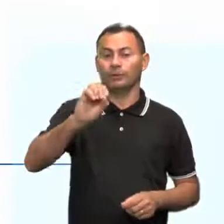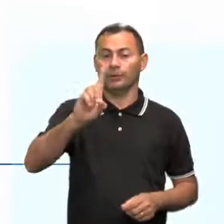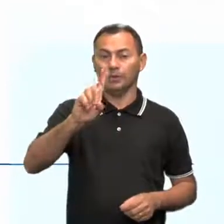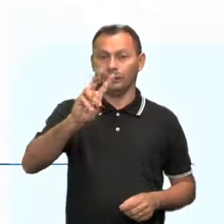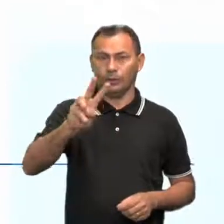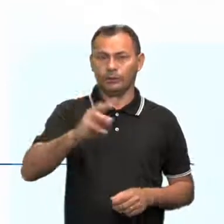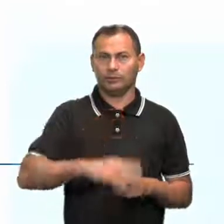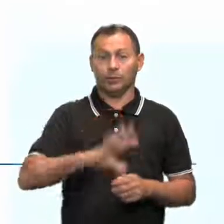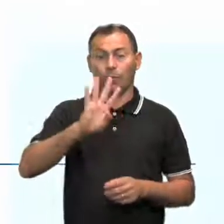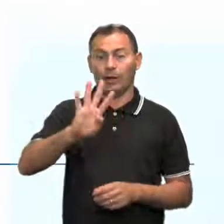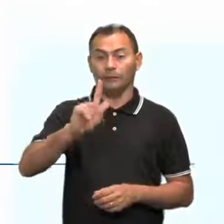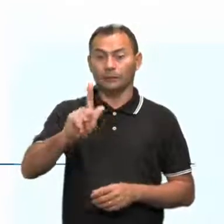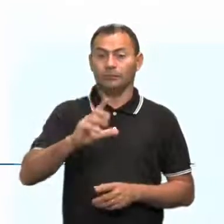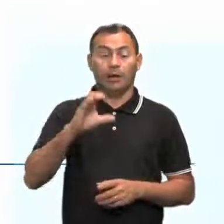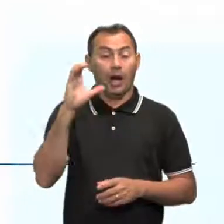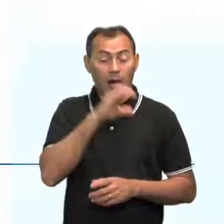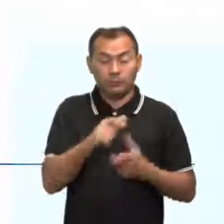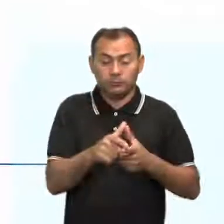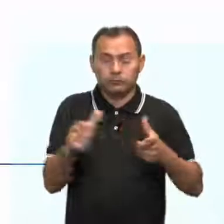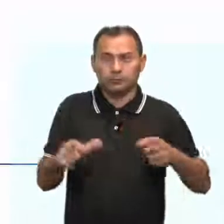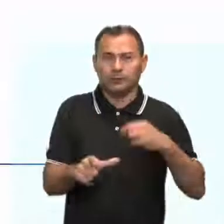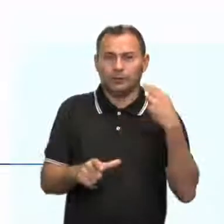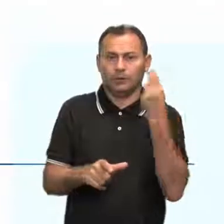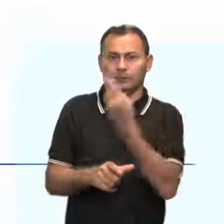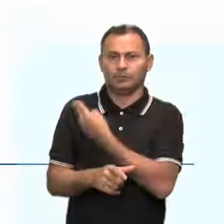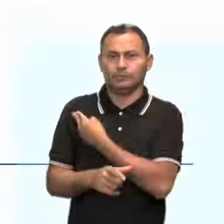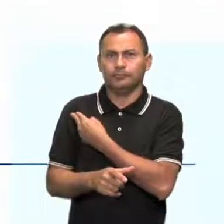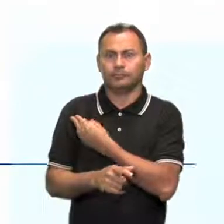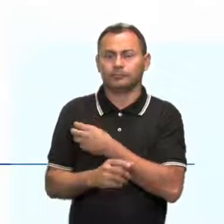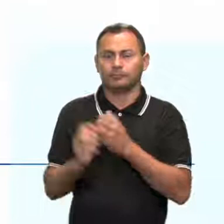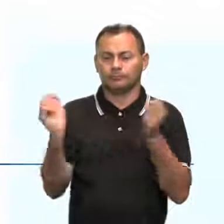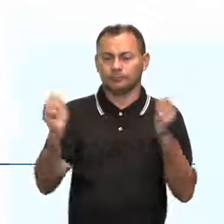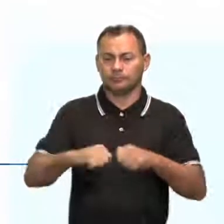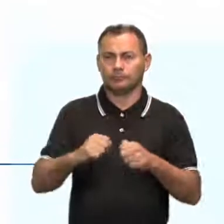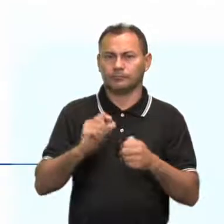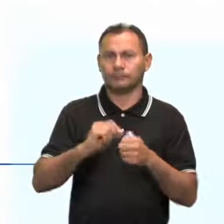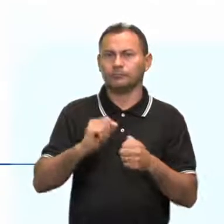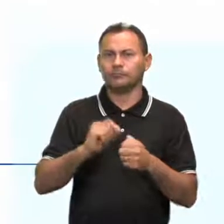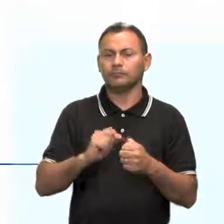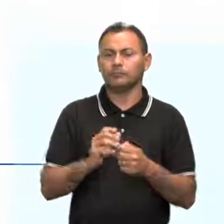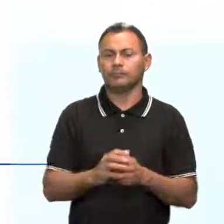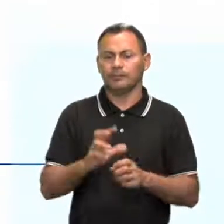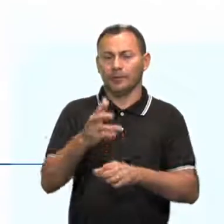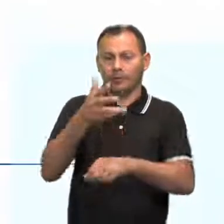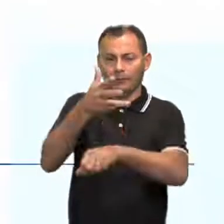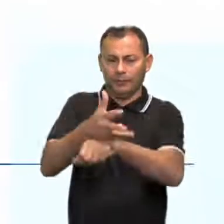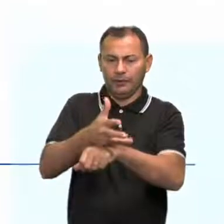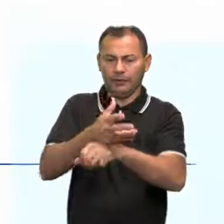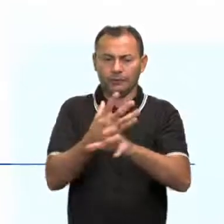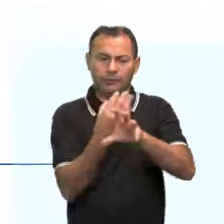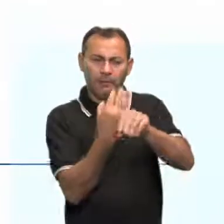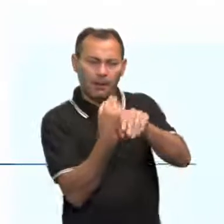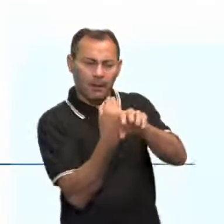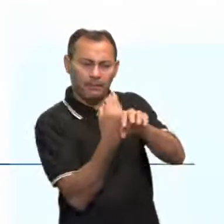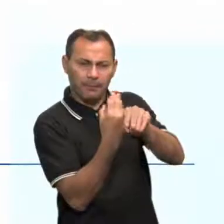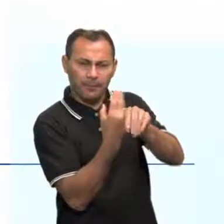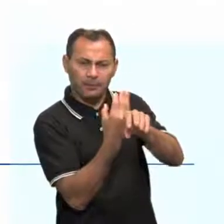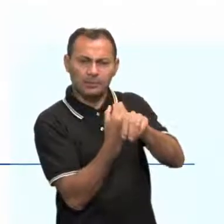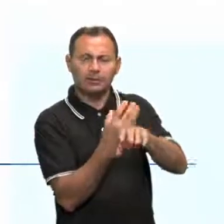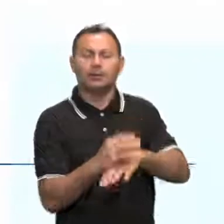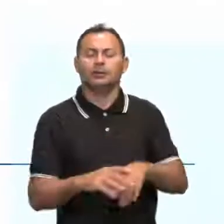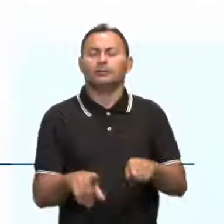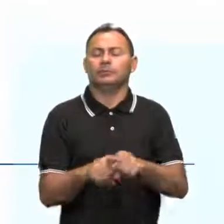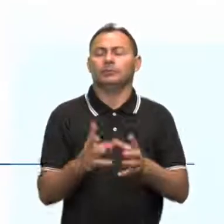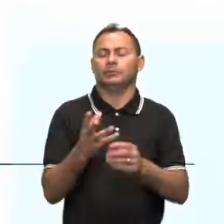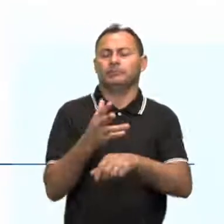de velocidade gigantesco que trouxe para a gente essa possibilidade de fazer videoconferência, de mexer com muitos